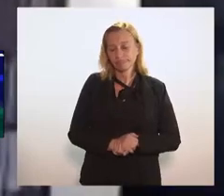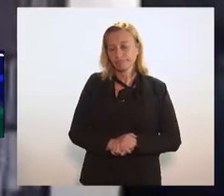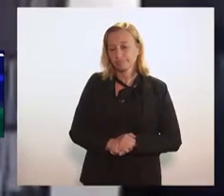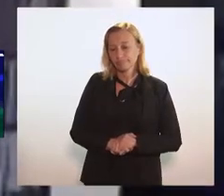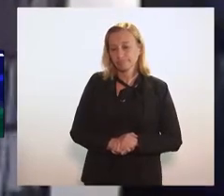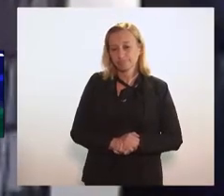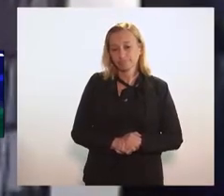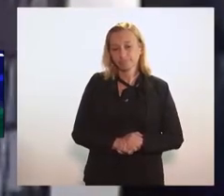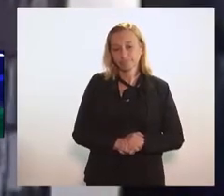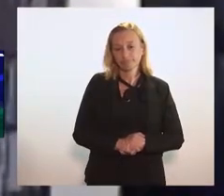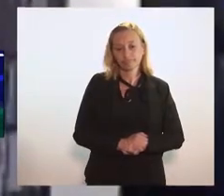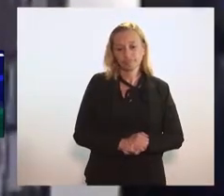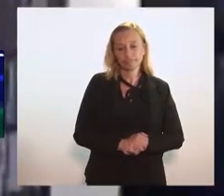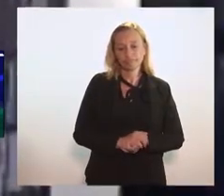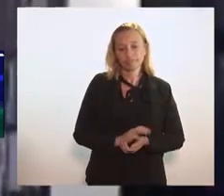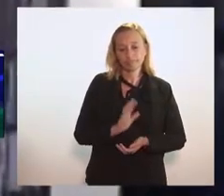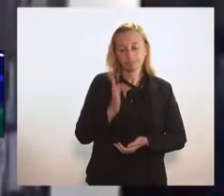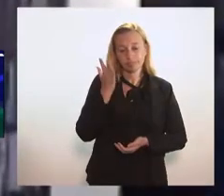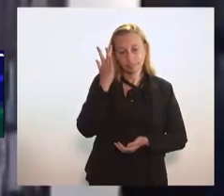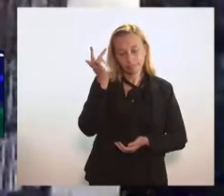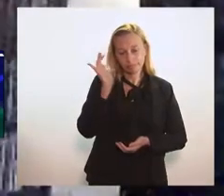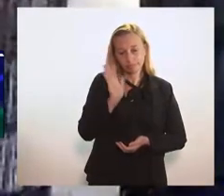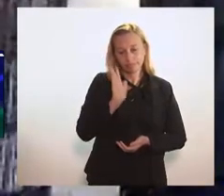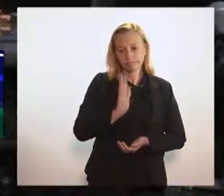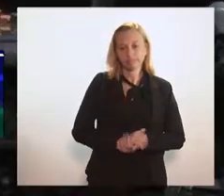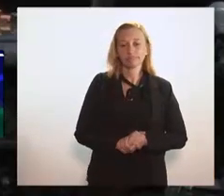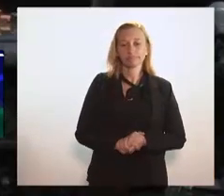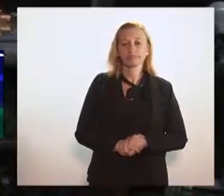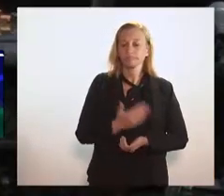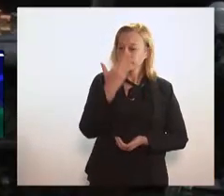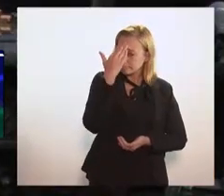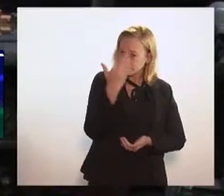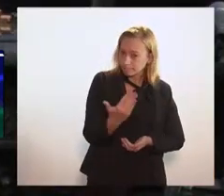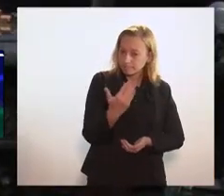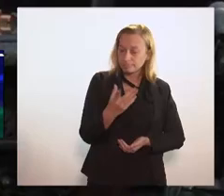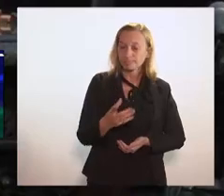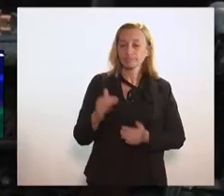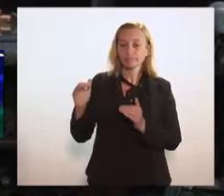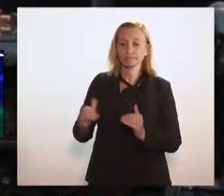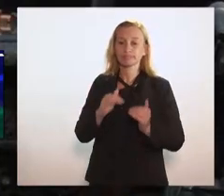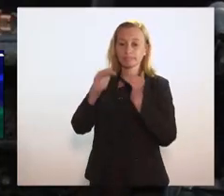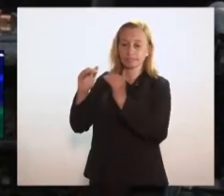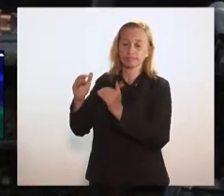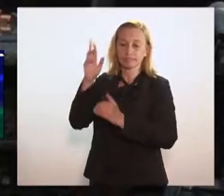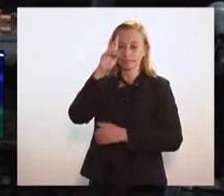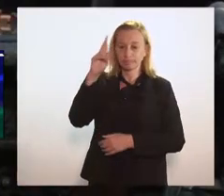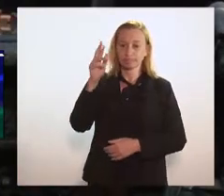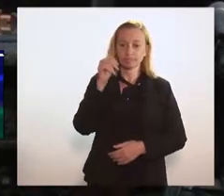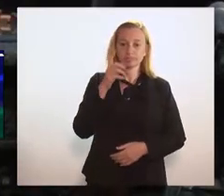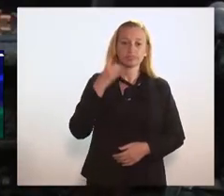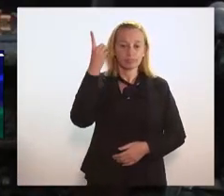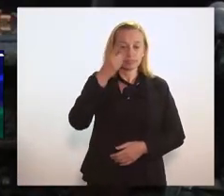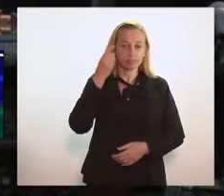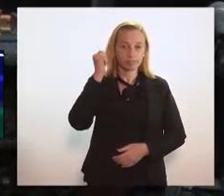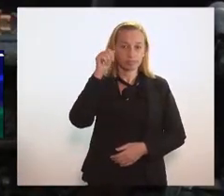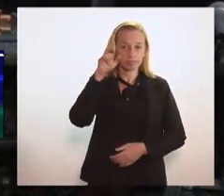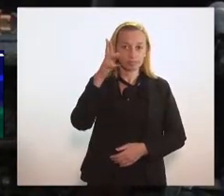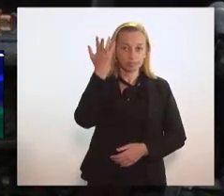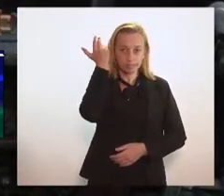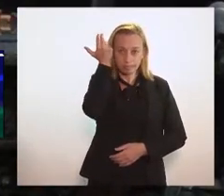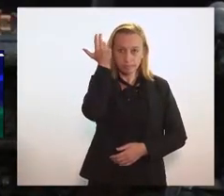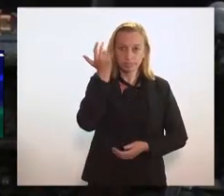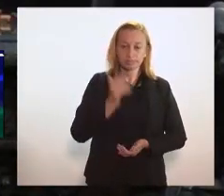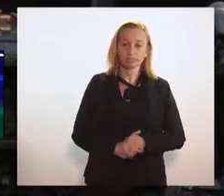e realmente até amanhã. Muito obrigada, excelentíssimo senhor deputado Eliomar Coelho.